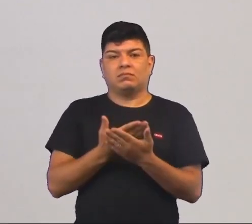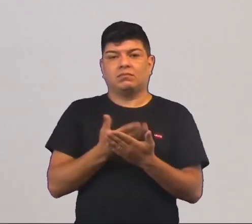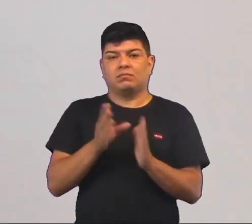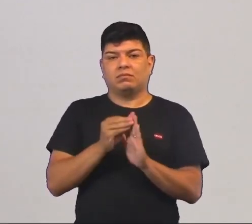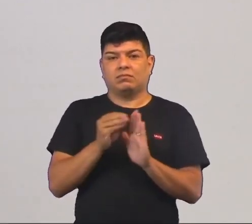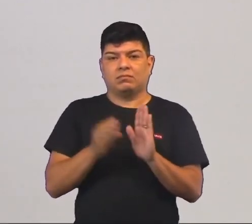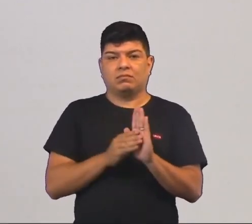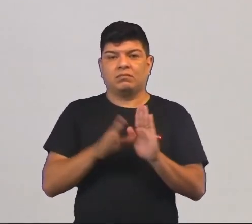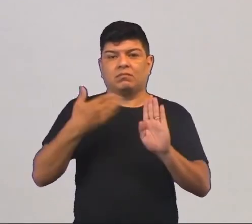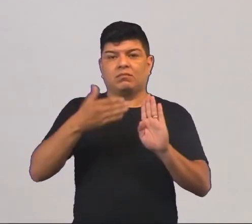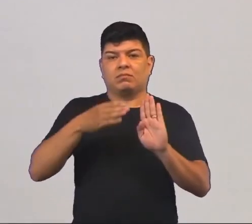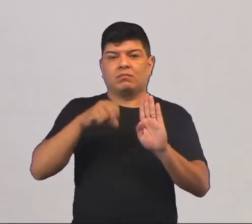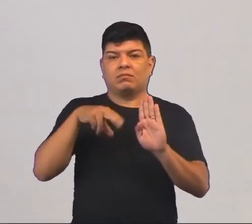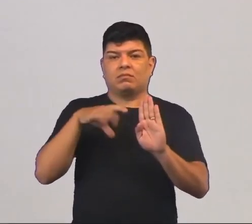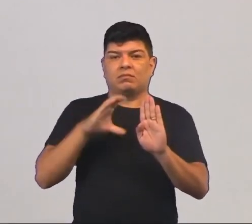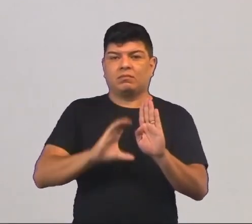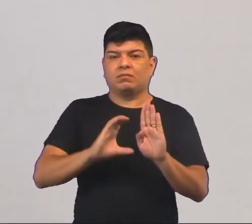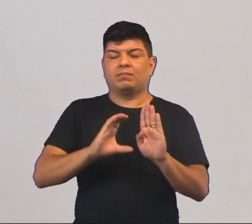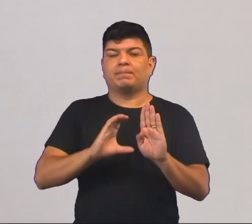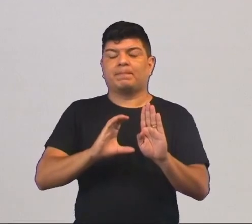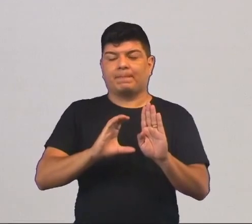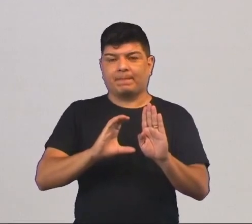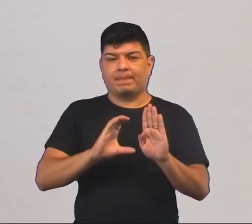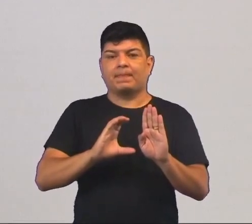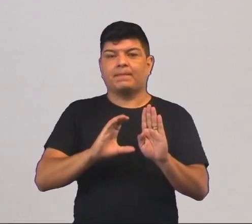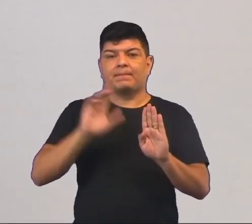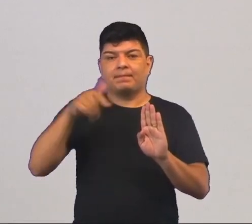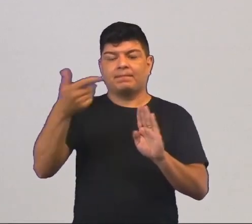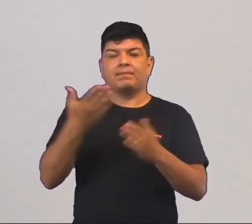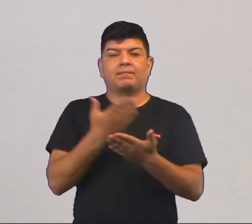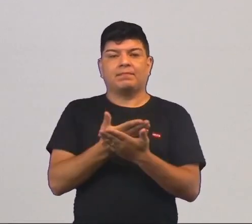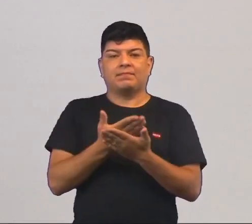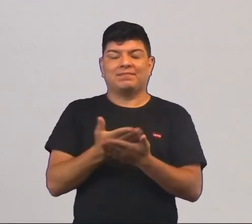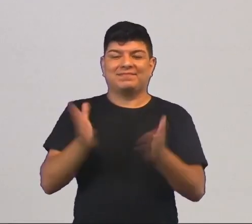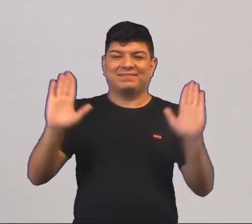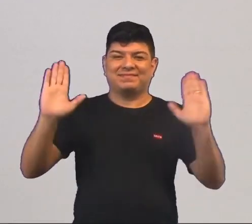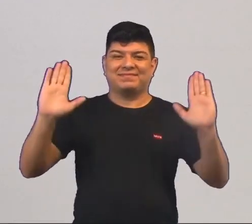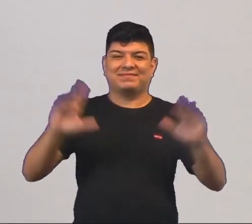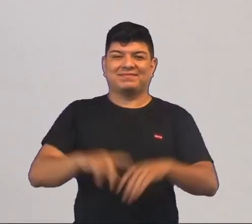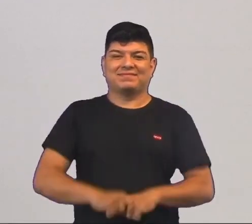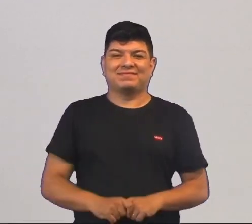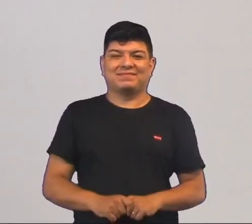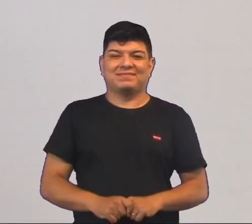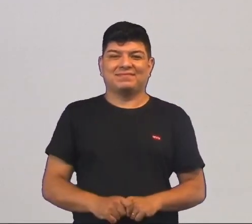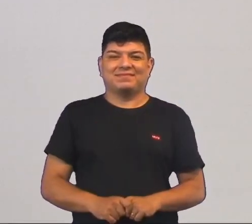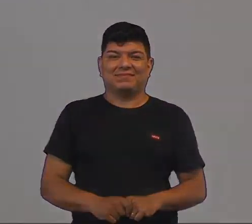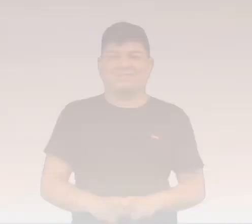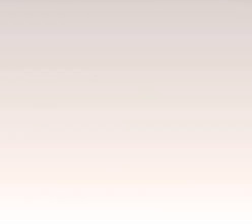esse e demais conteúdos, acesse a plataforma Eduque. Até a próxima aula. Tchau, tchau.